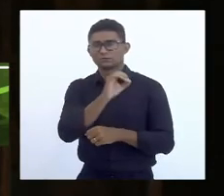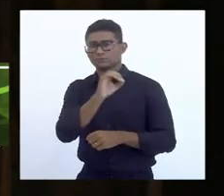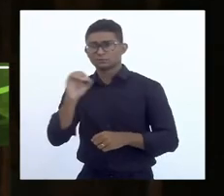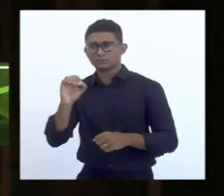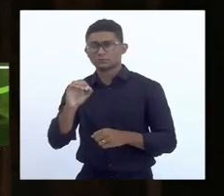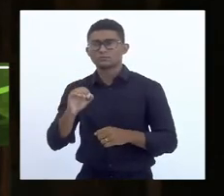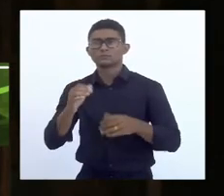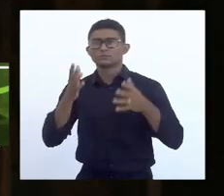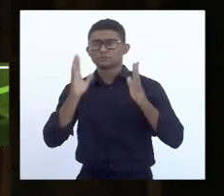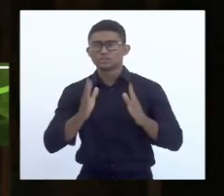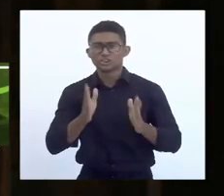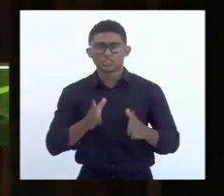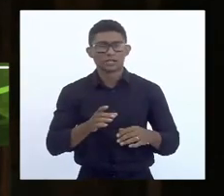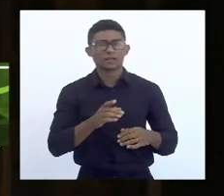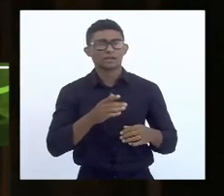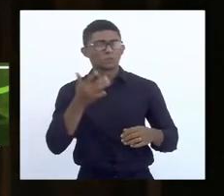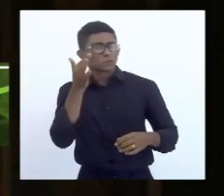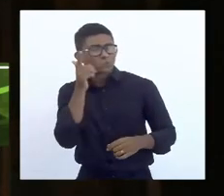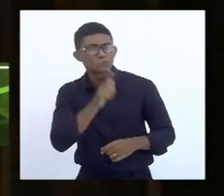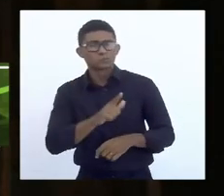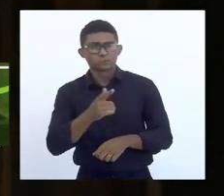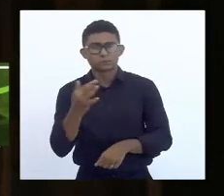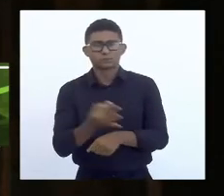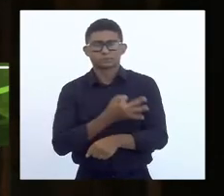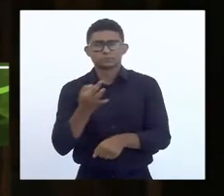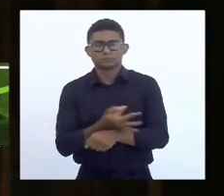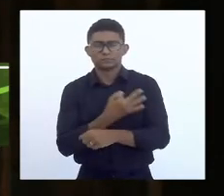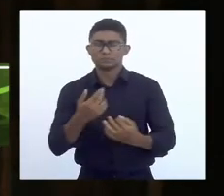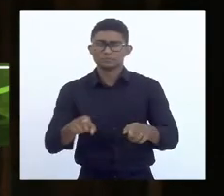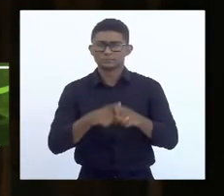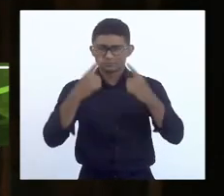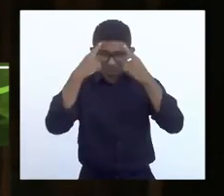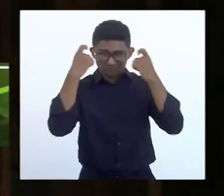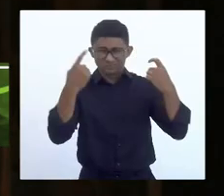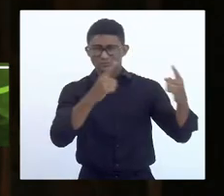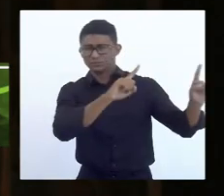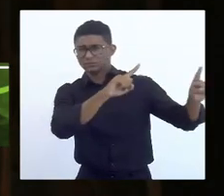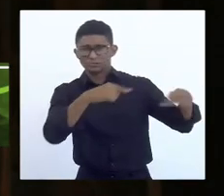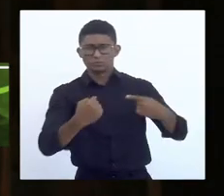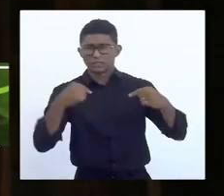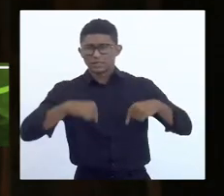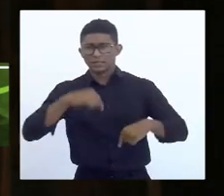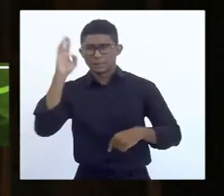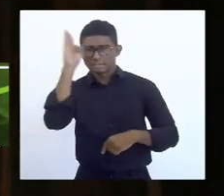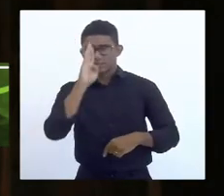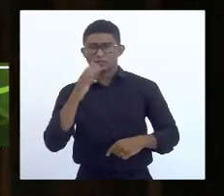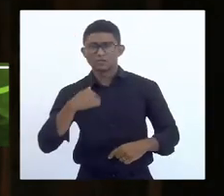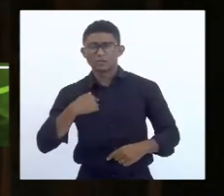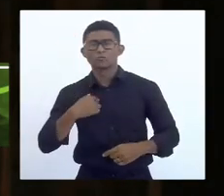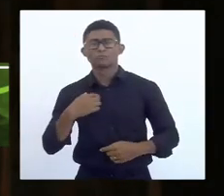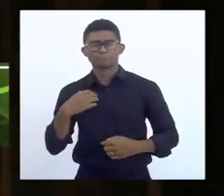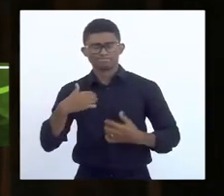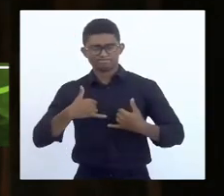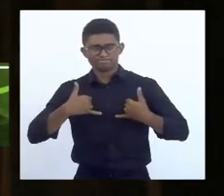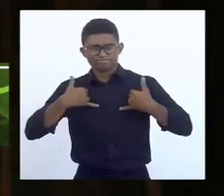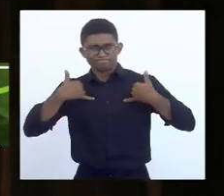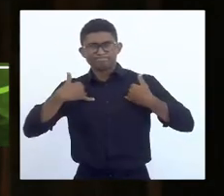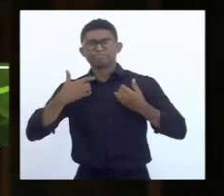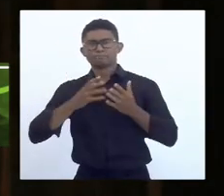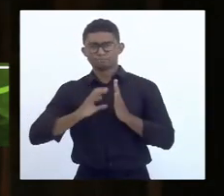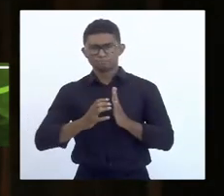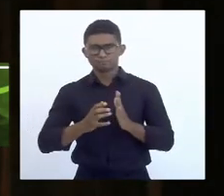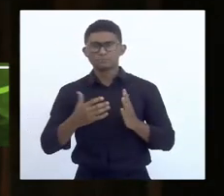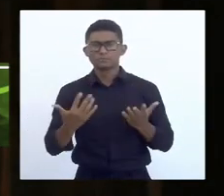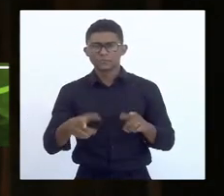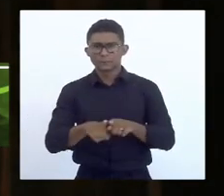a ditaduras e a uma série de violências sofridas nesse país. Eu tenho muito orgulho de carregar essa bandeira, dividir com essas